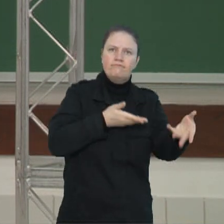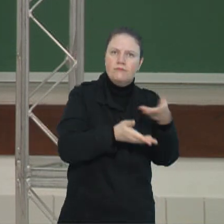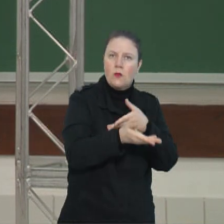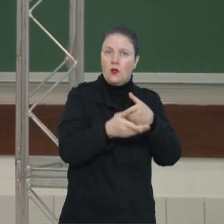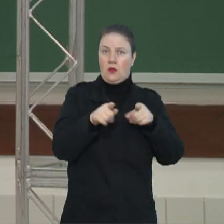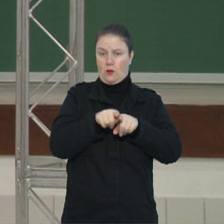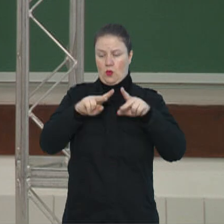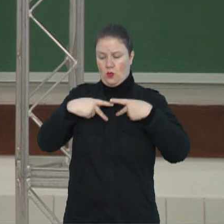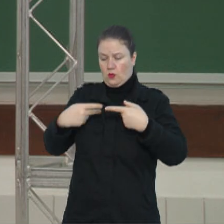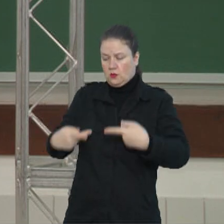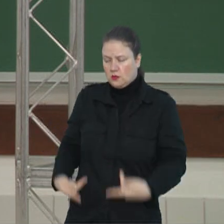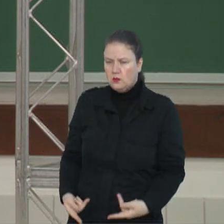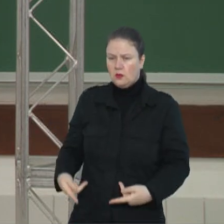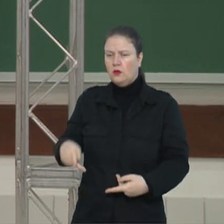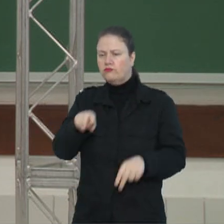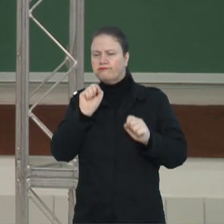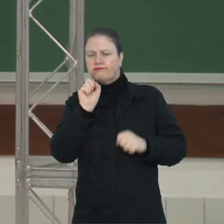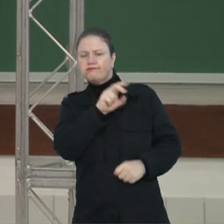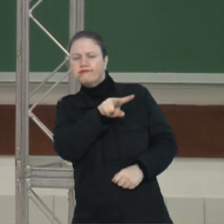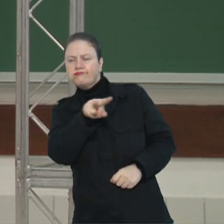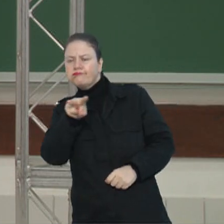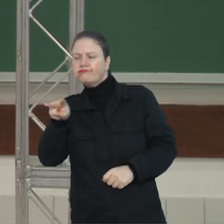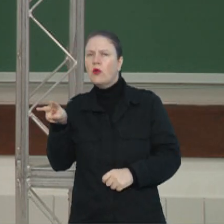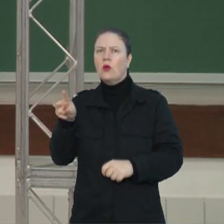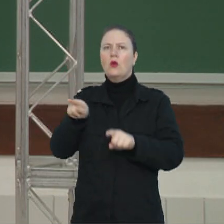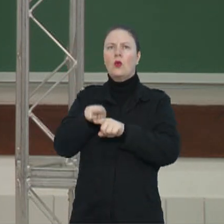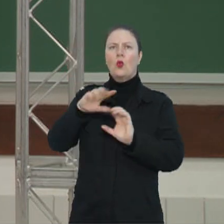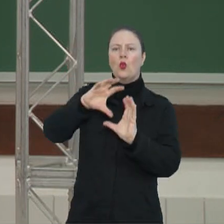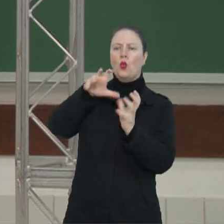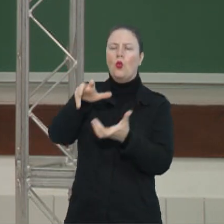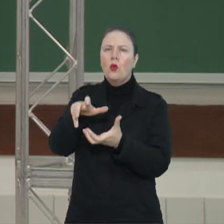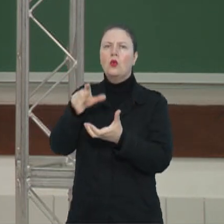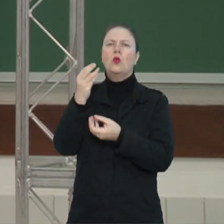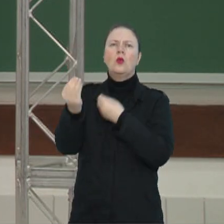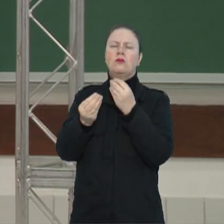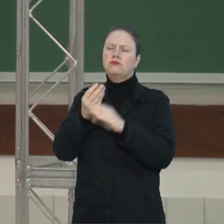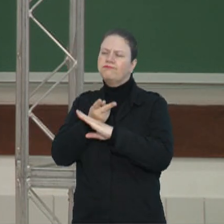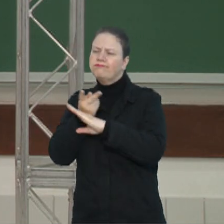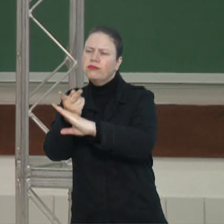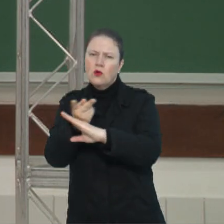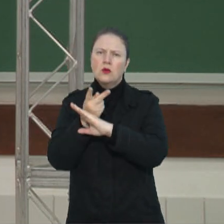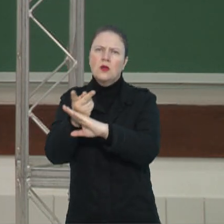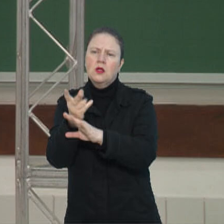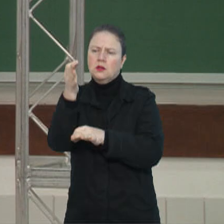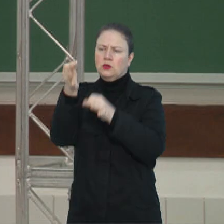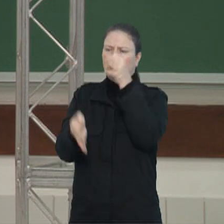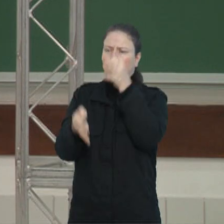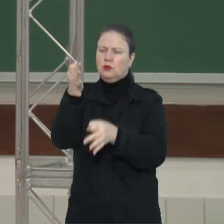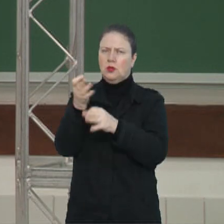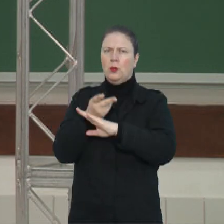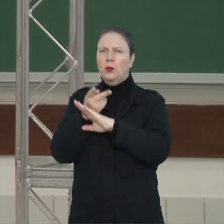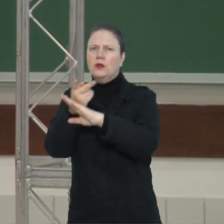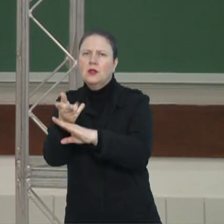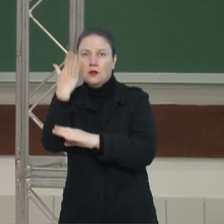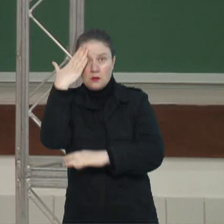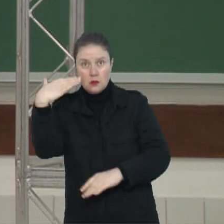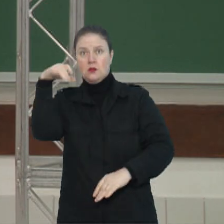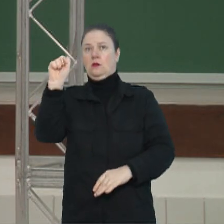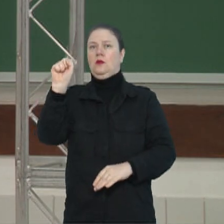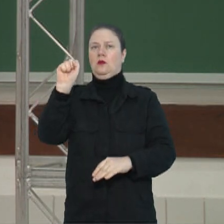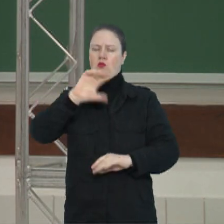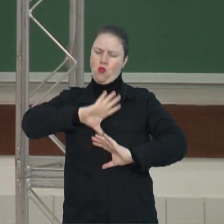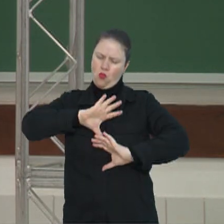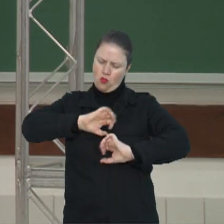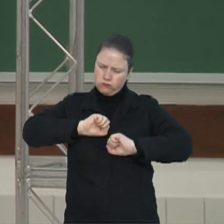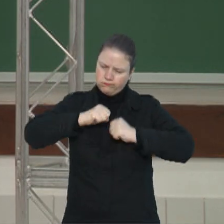relação do ser humano com o mundo, né? Buscar a sabedoria, a justiça, a fortaleza e a temperança, né? E